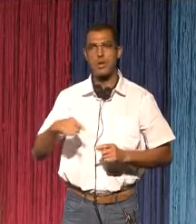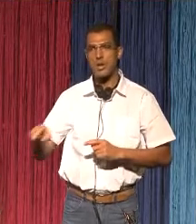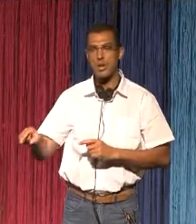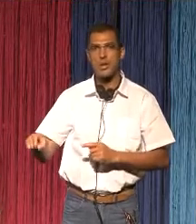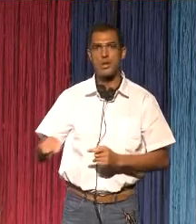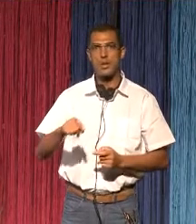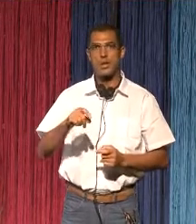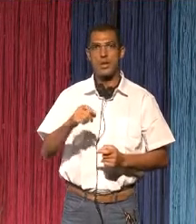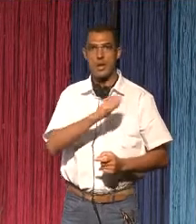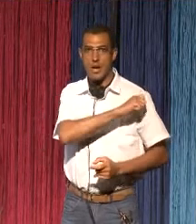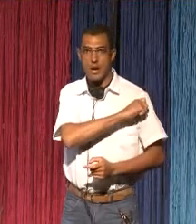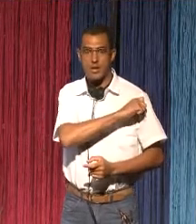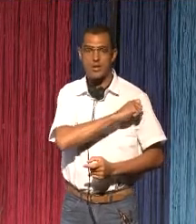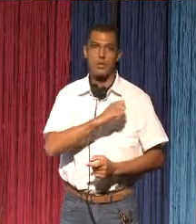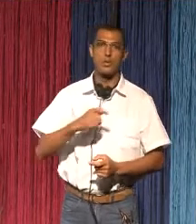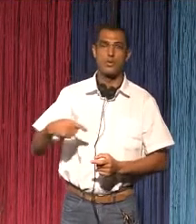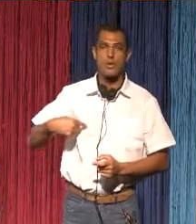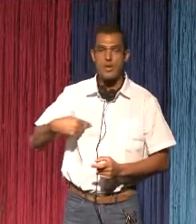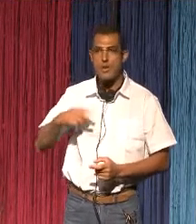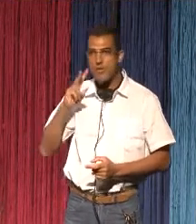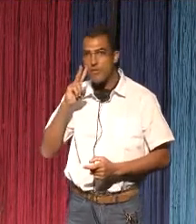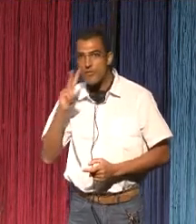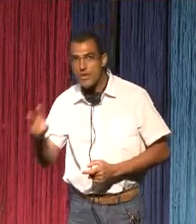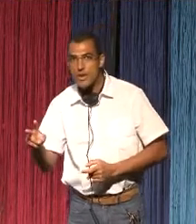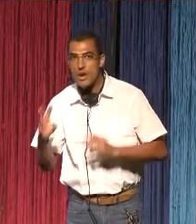orientandos e professores.